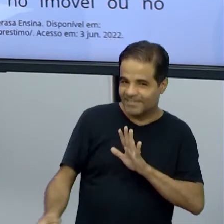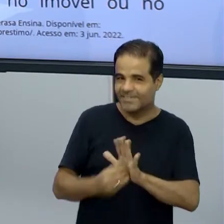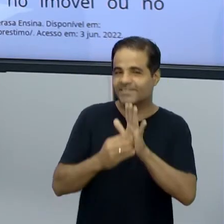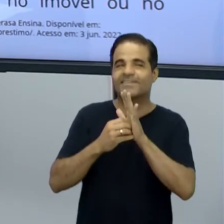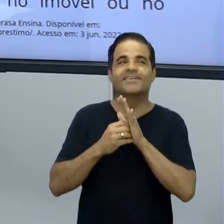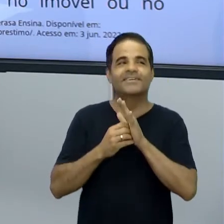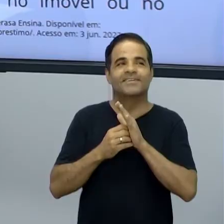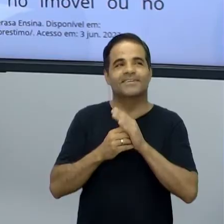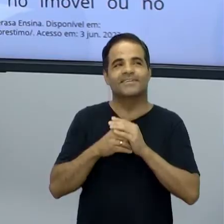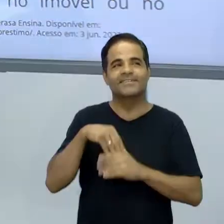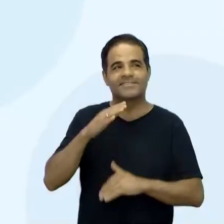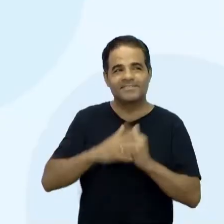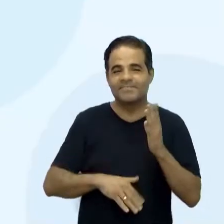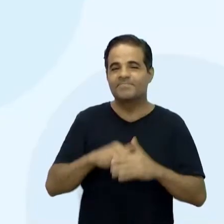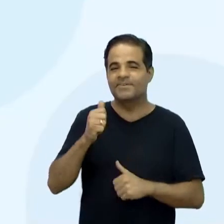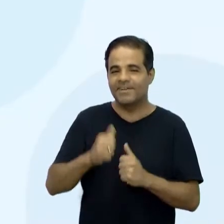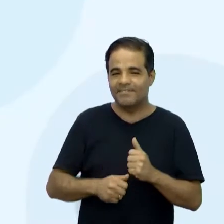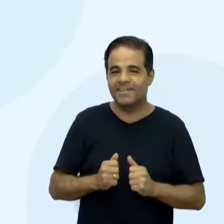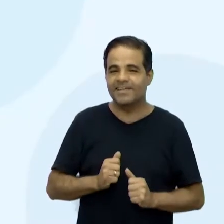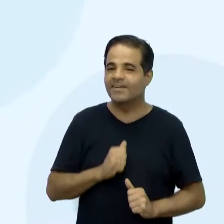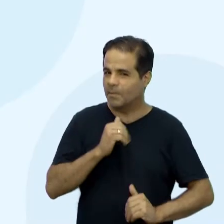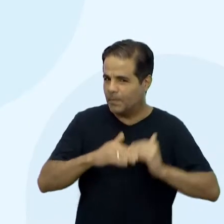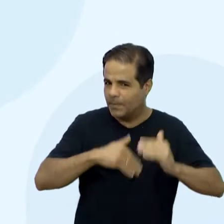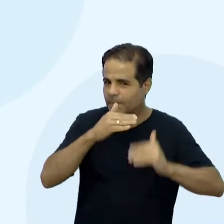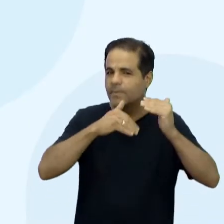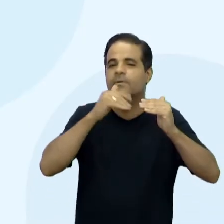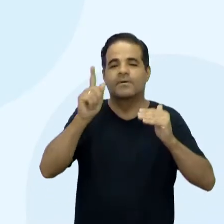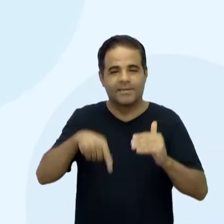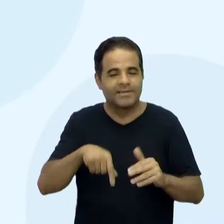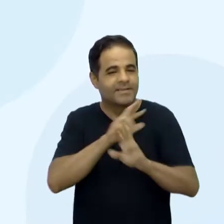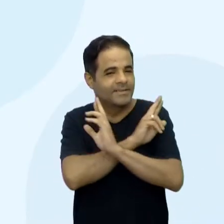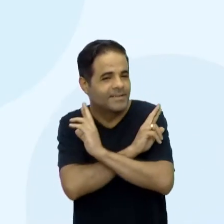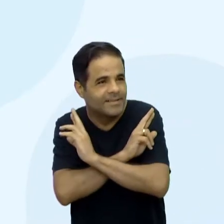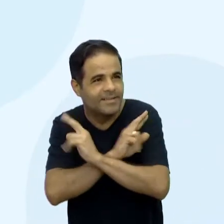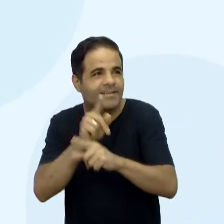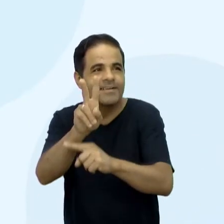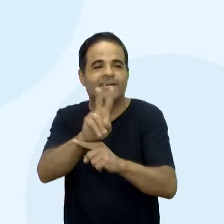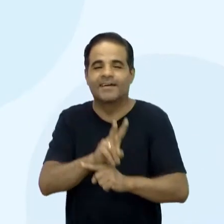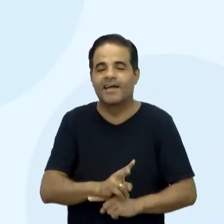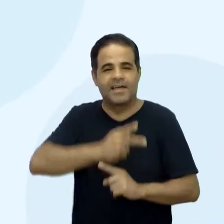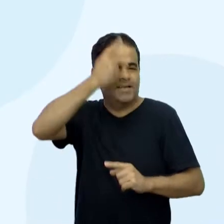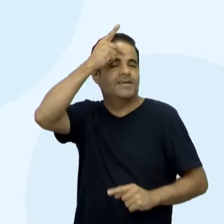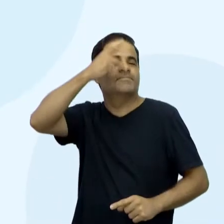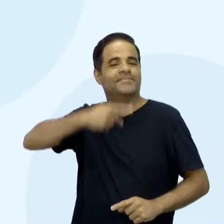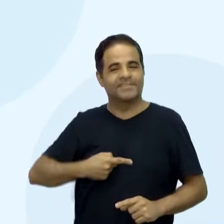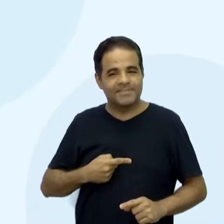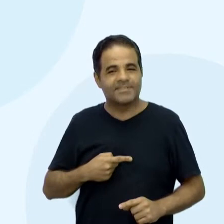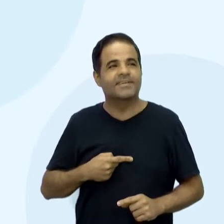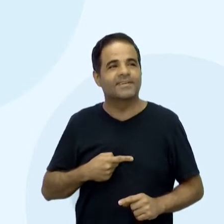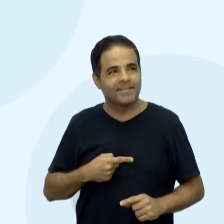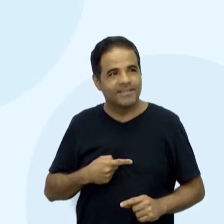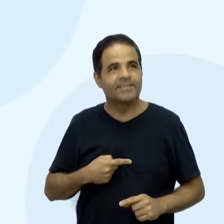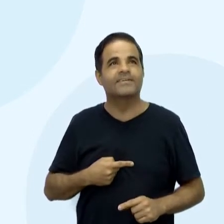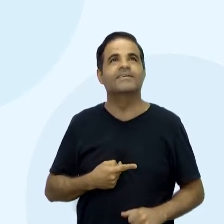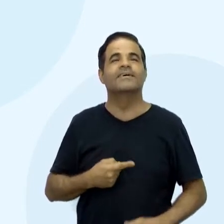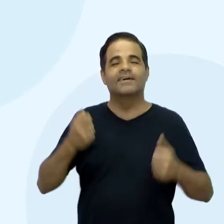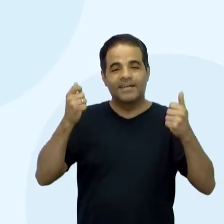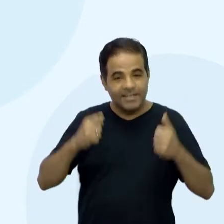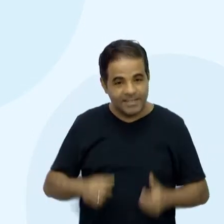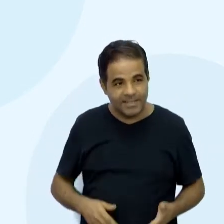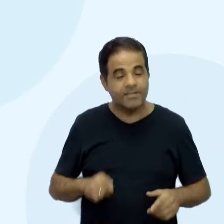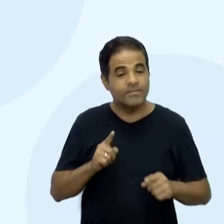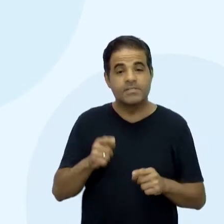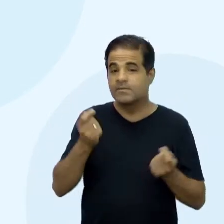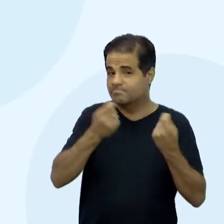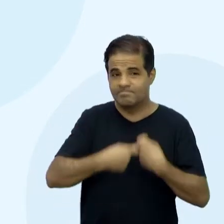um objetivo. Já o empréstimo, tá aqui, ó, diferente do empréstimo pessoal, o empréstimo pessoal,